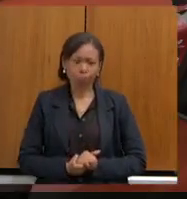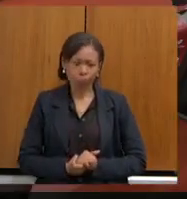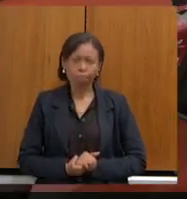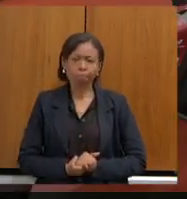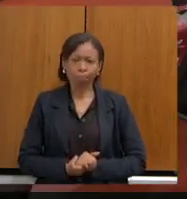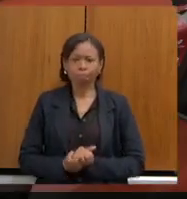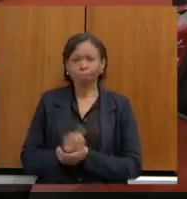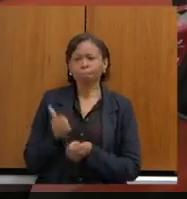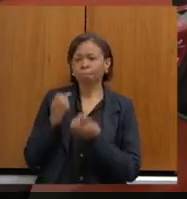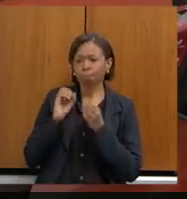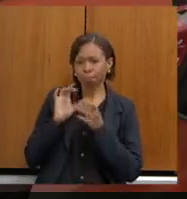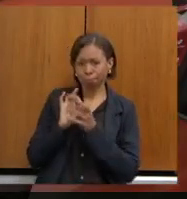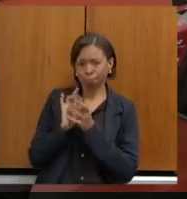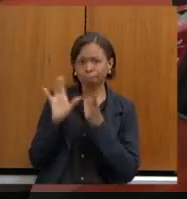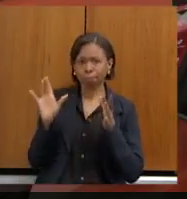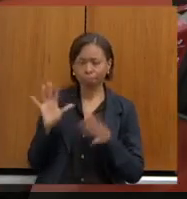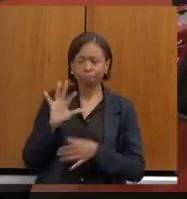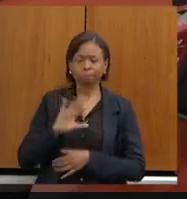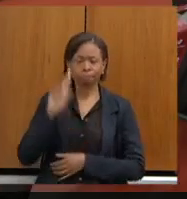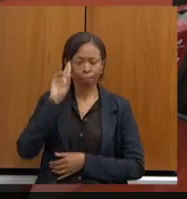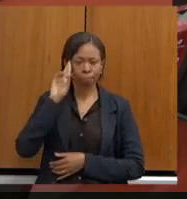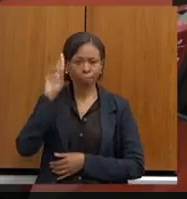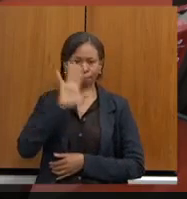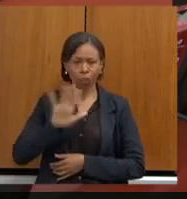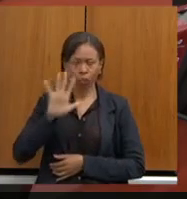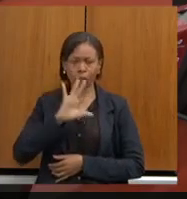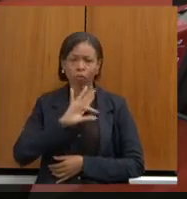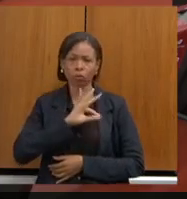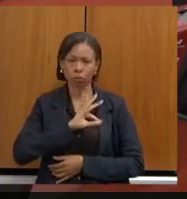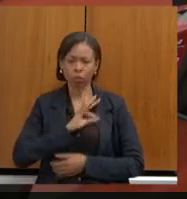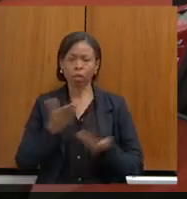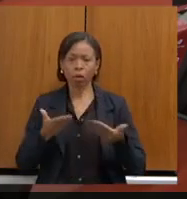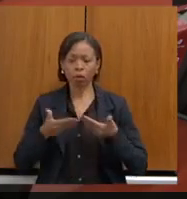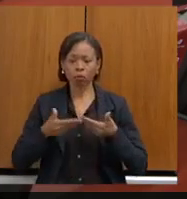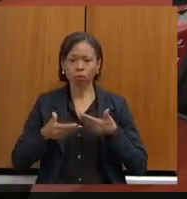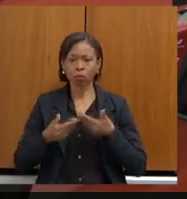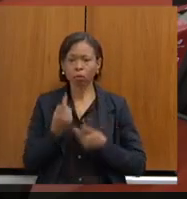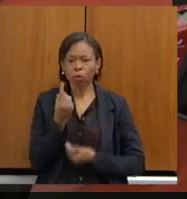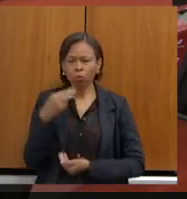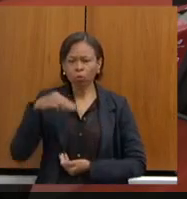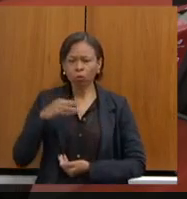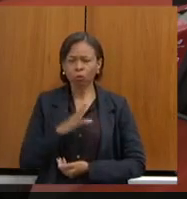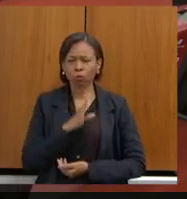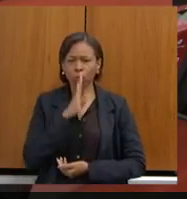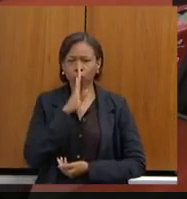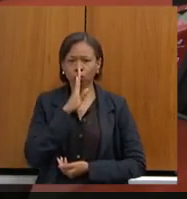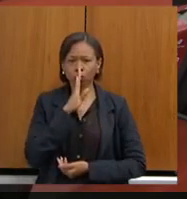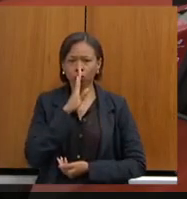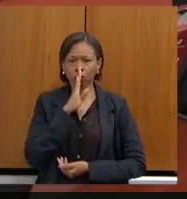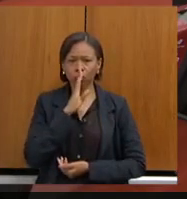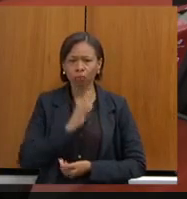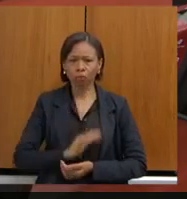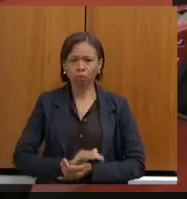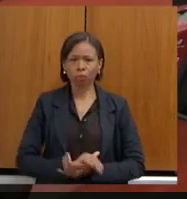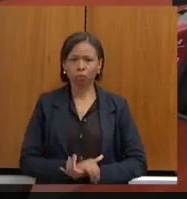solicitação do luz comandante-geral da polícia militar e a partir desse instante procederemos um minuto de silêncio